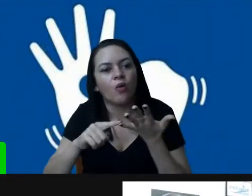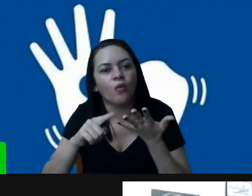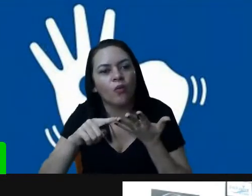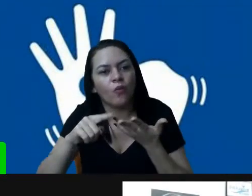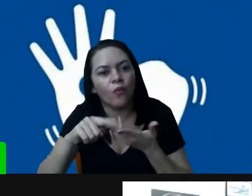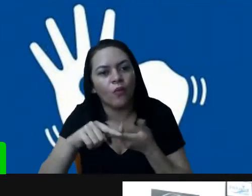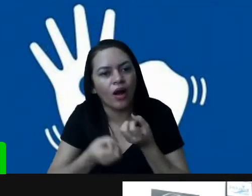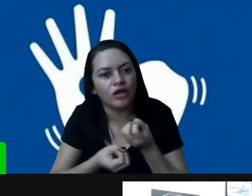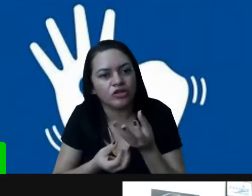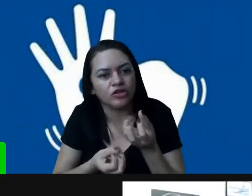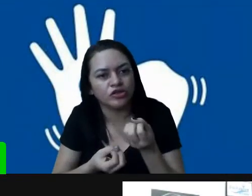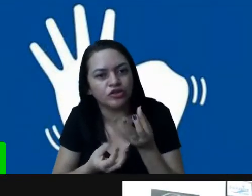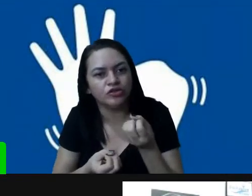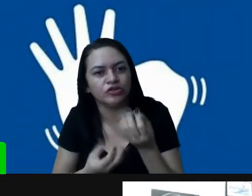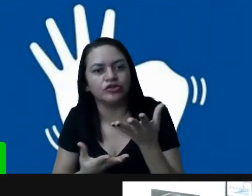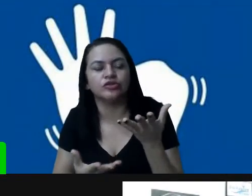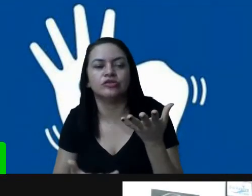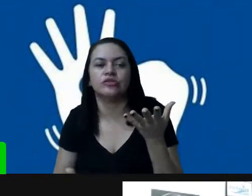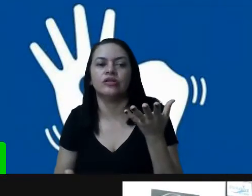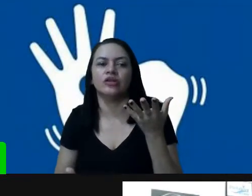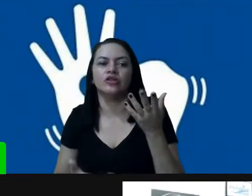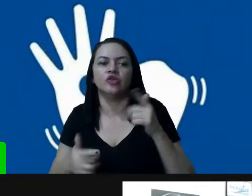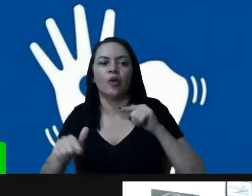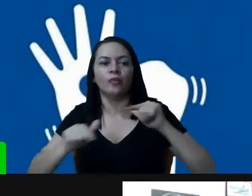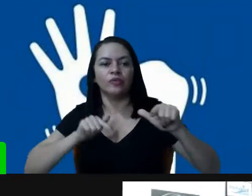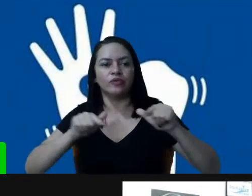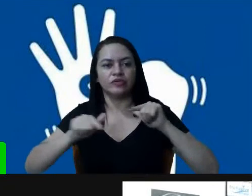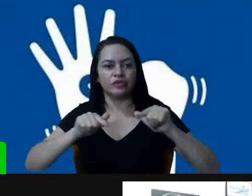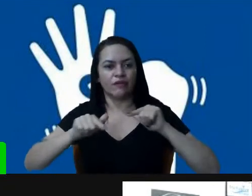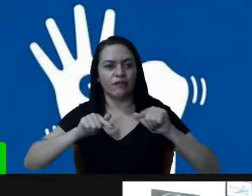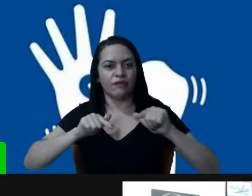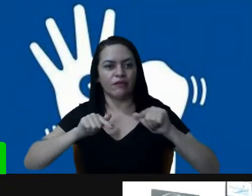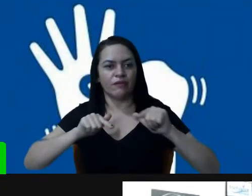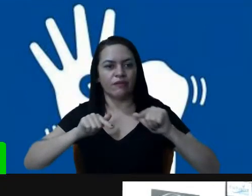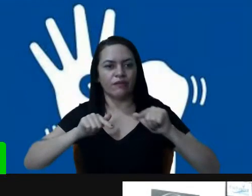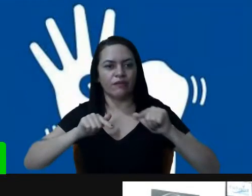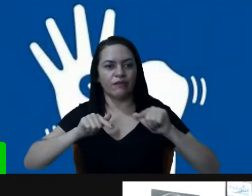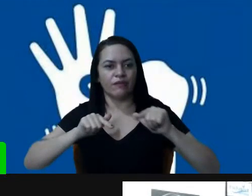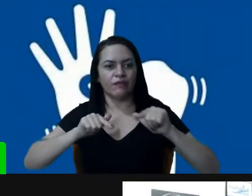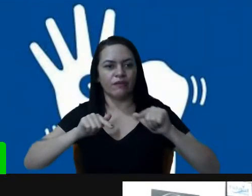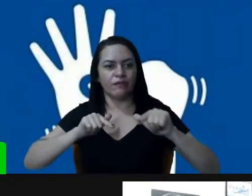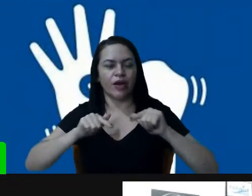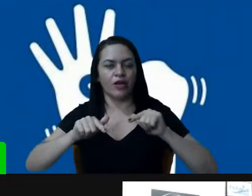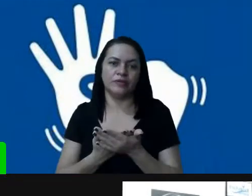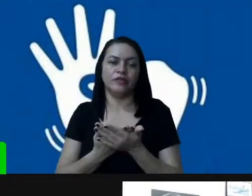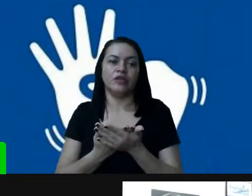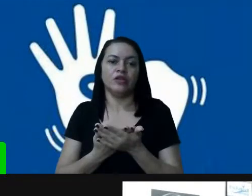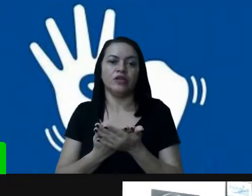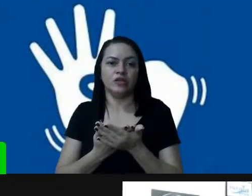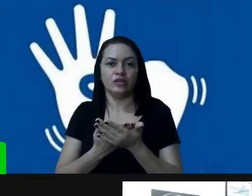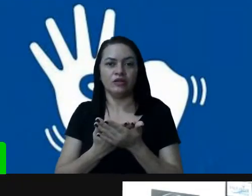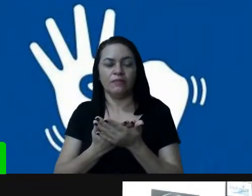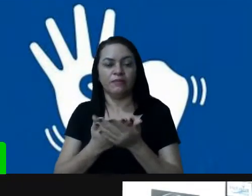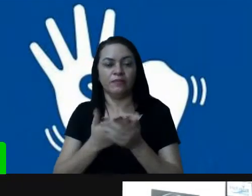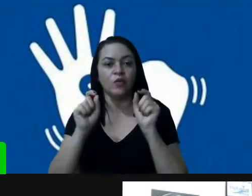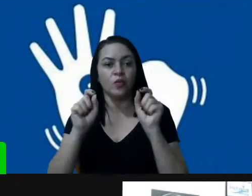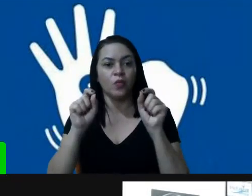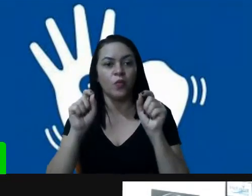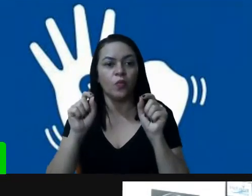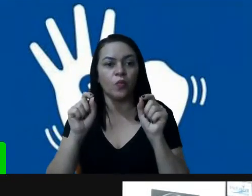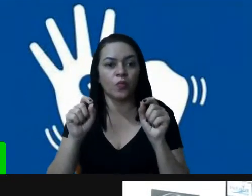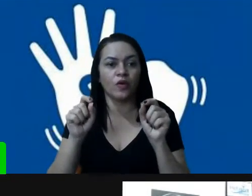coisa sobre o serviço do intérprete, mas, assim, o que é que vocês, quais são as palavras de vocês quanto a